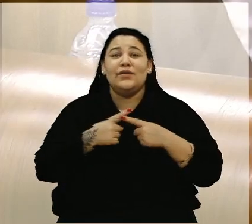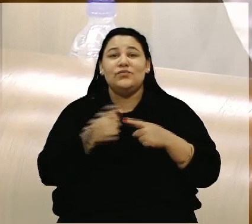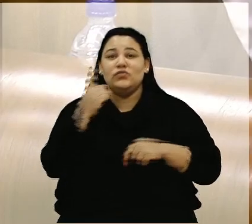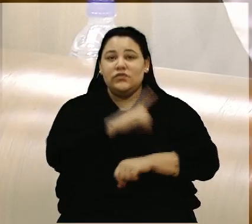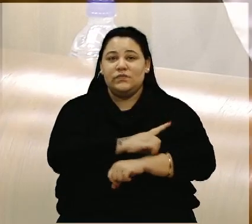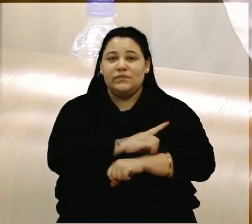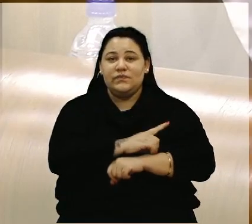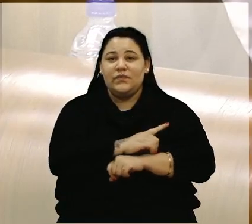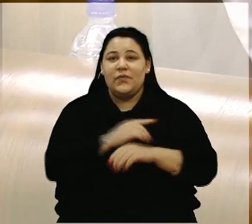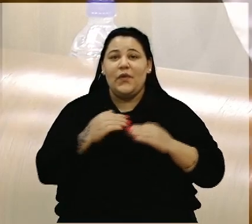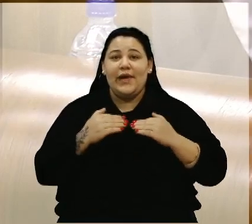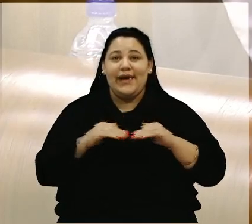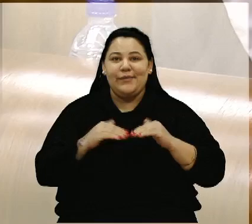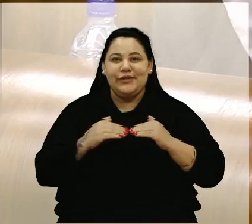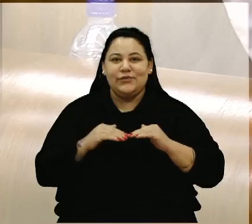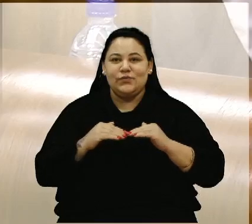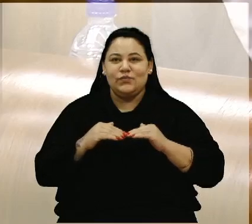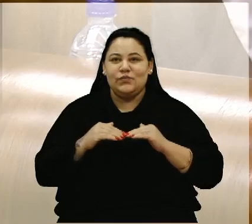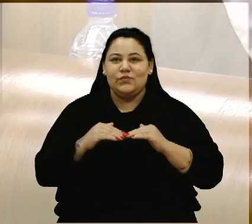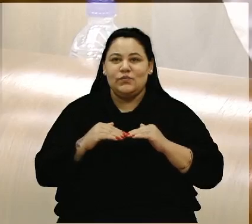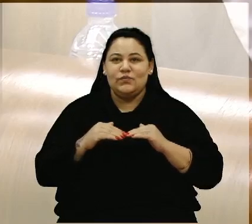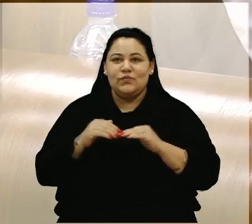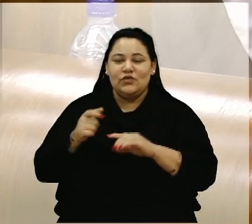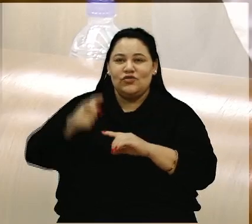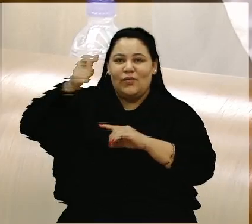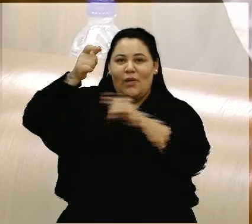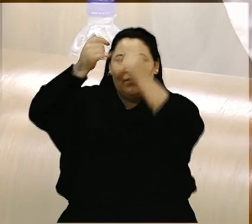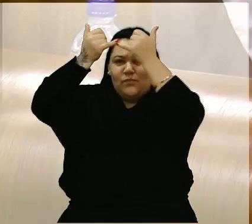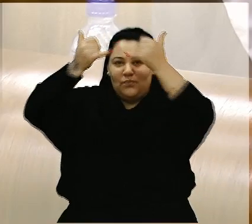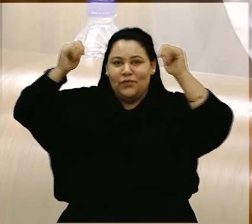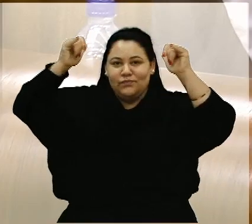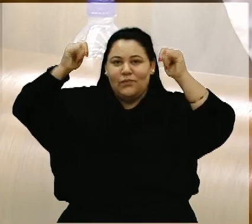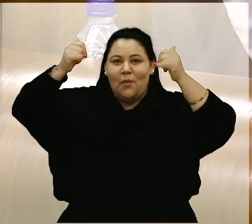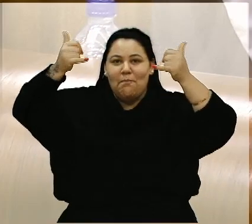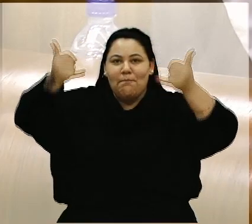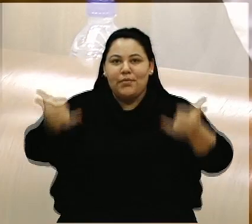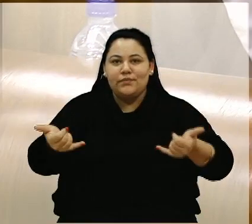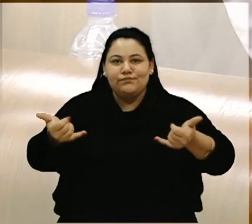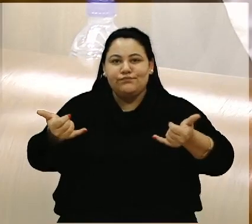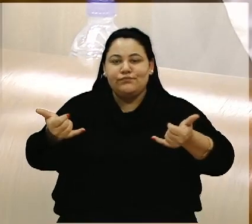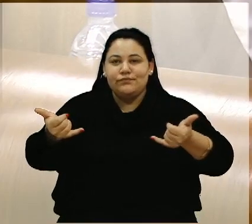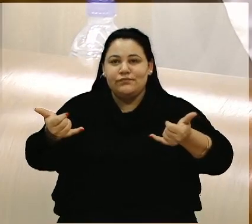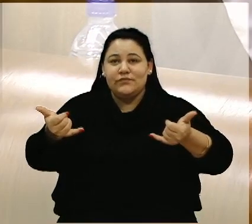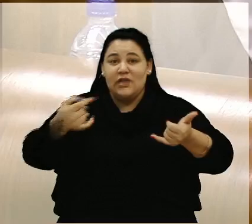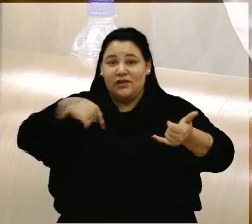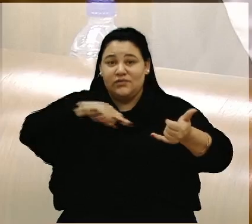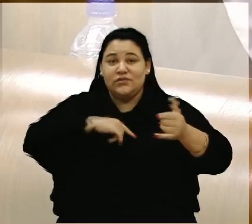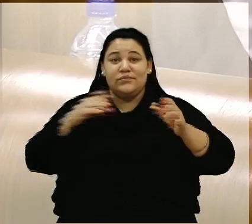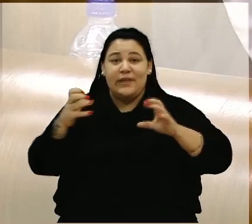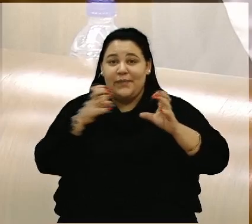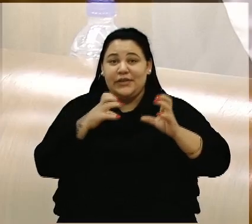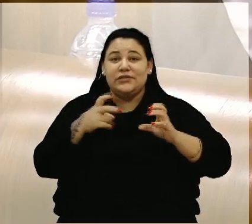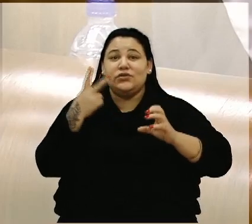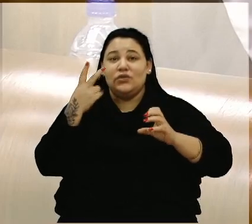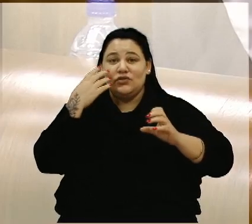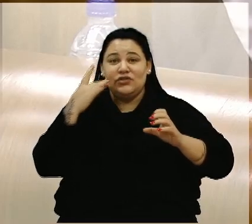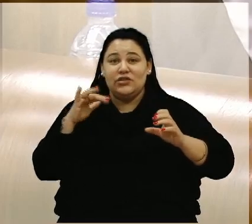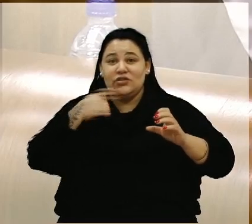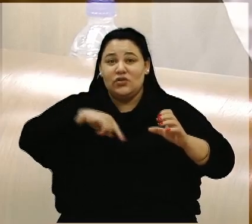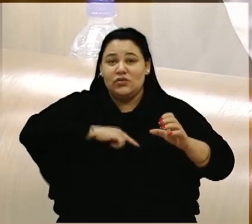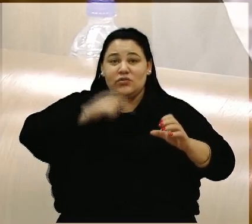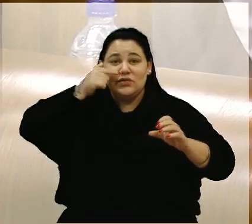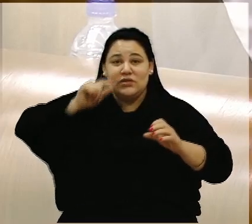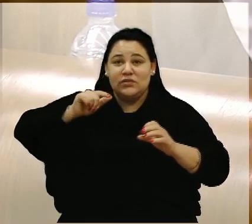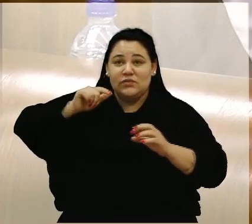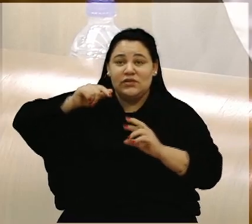o caminhão derrubou a fiação, e aí nós, numa briga de 2 dias, conseguimos que a RGE